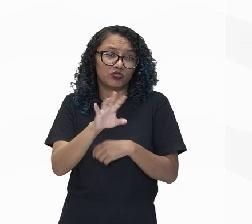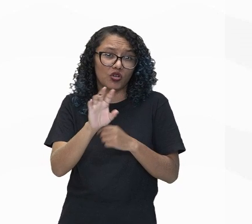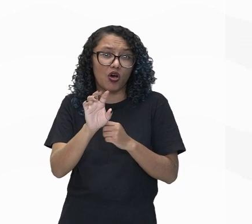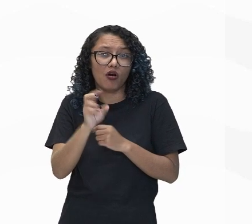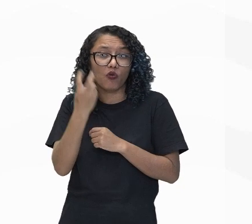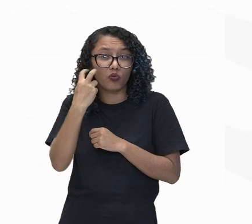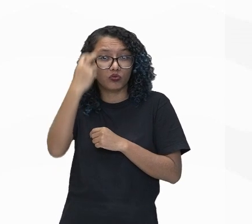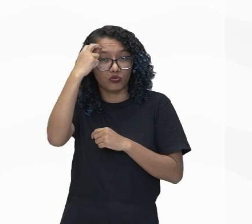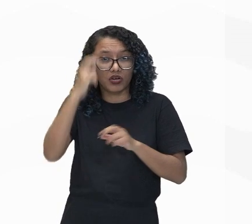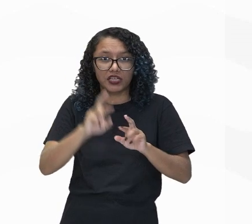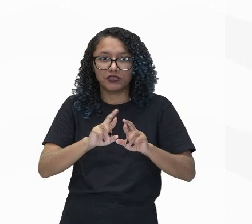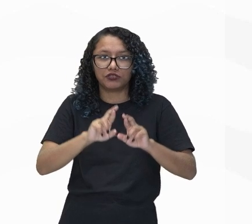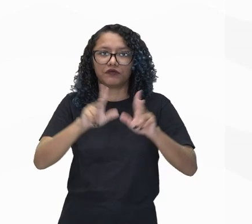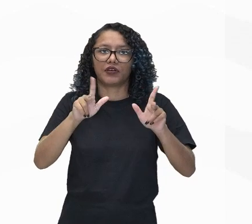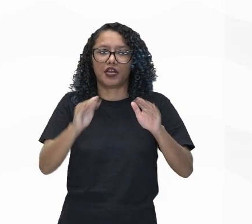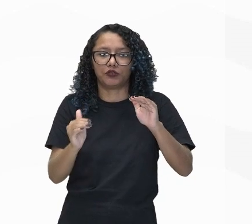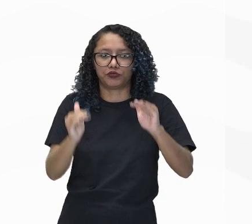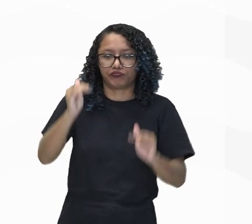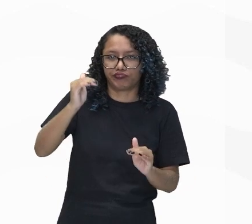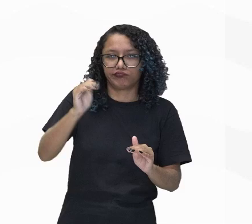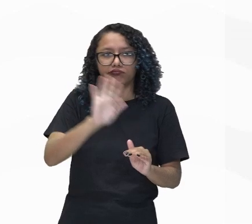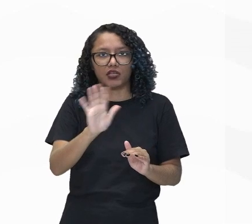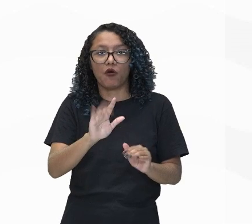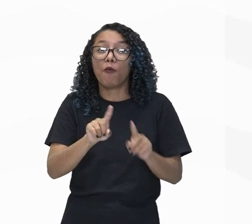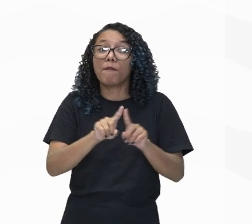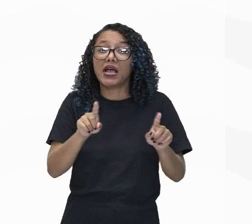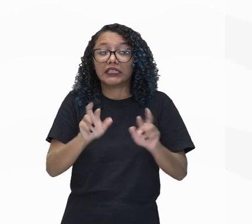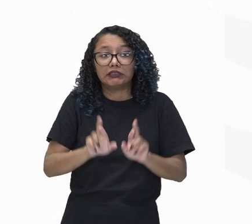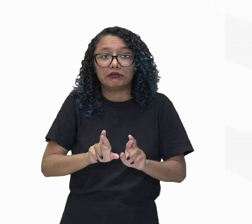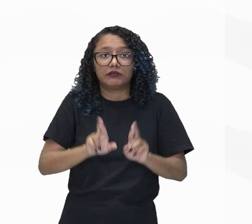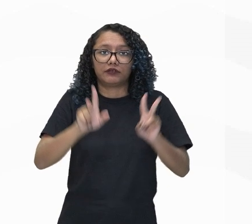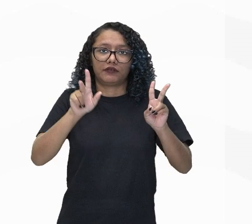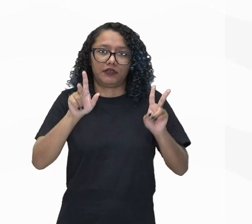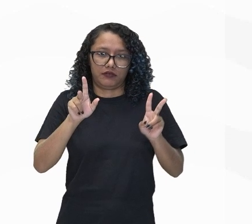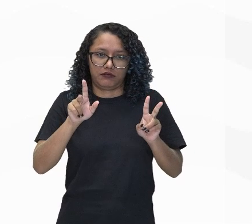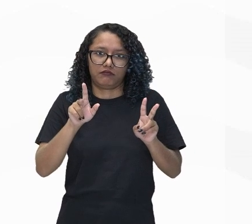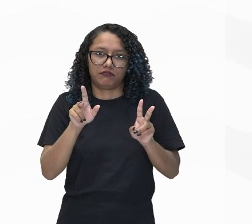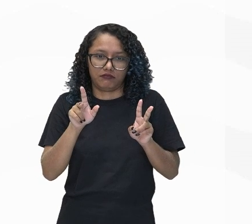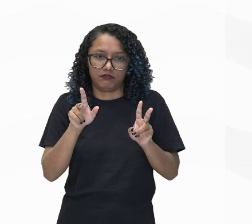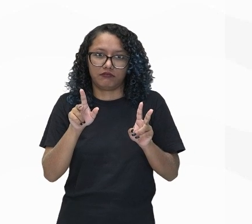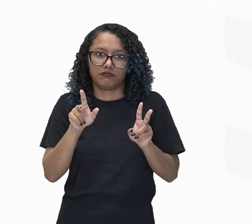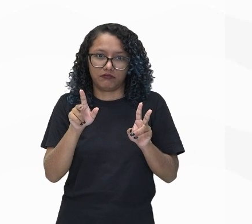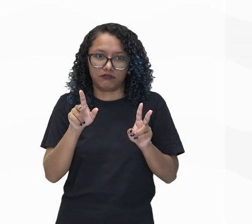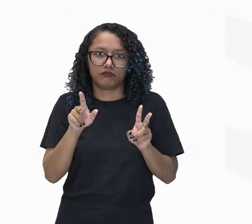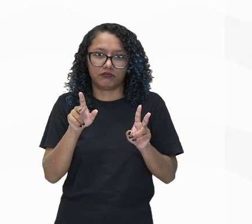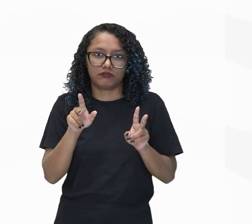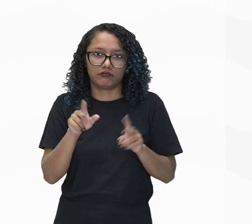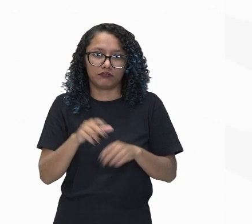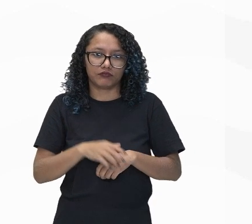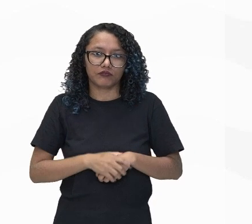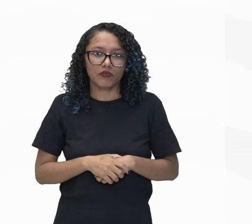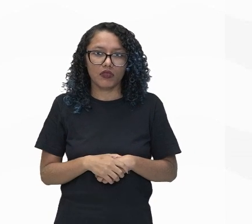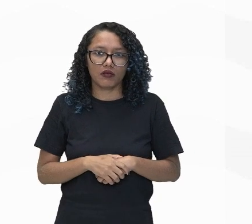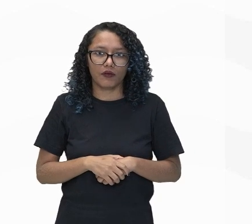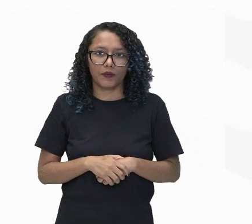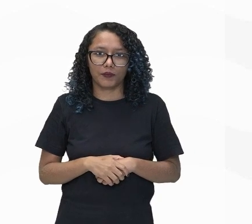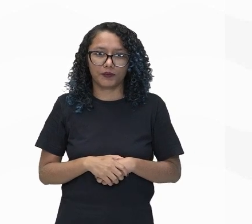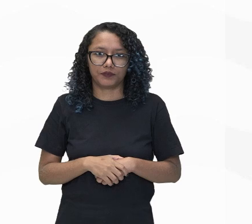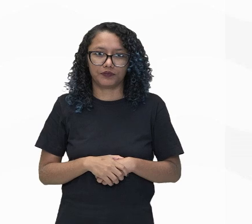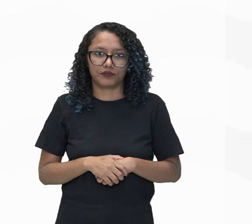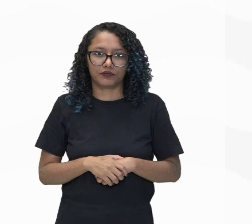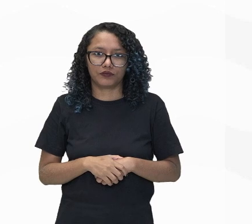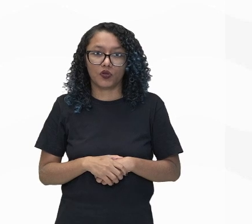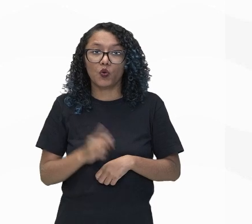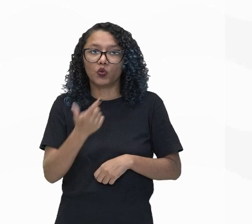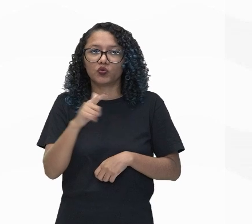culturas diferentes. Né? Culturas diferentes. Todos os outros adjetivos ou